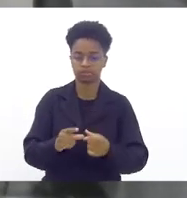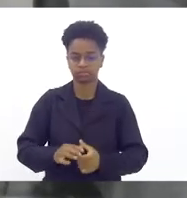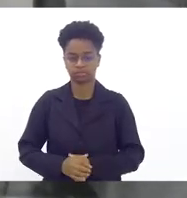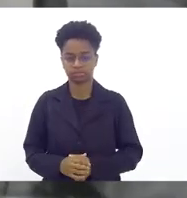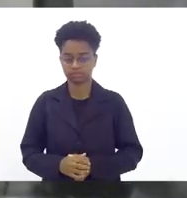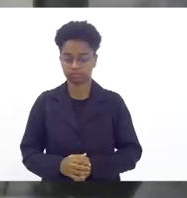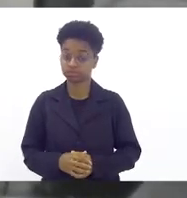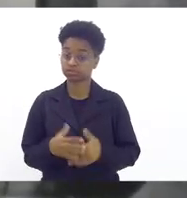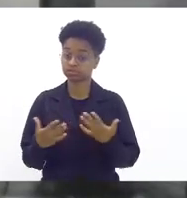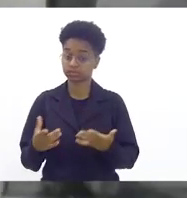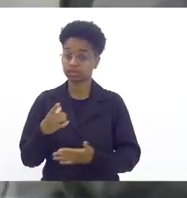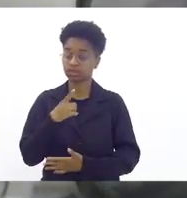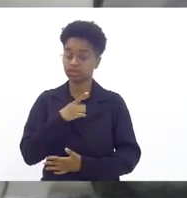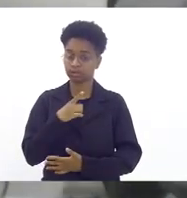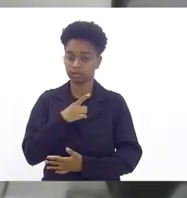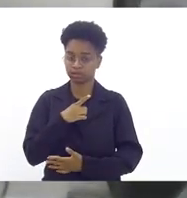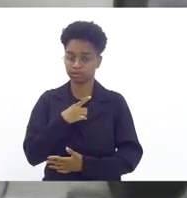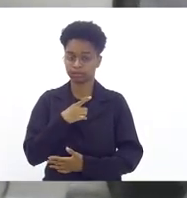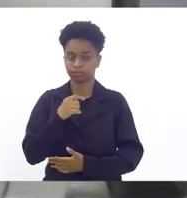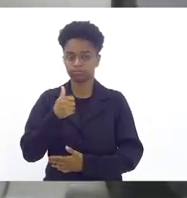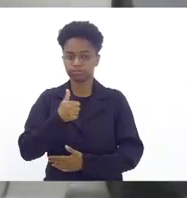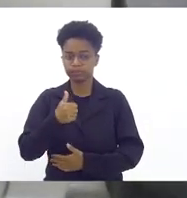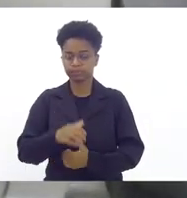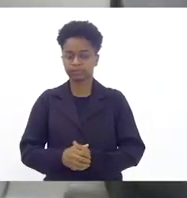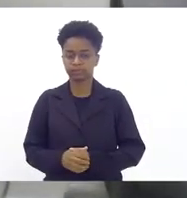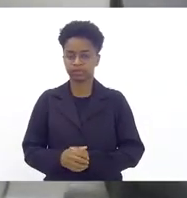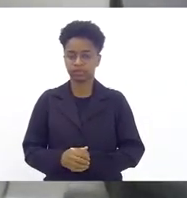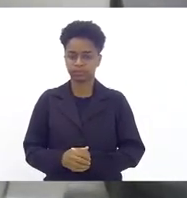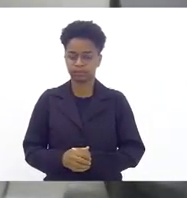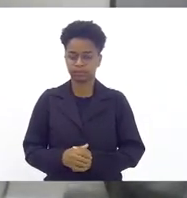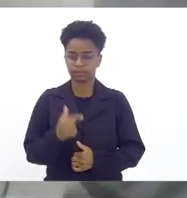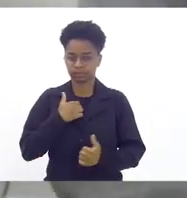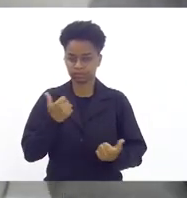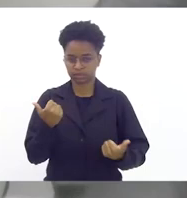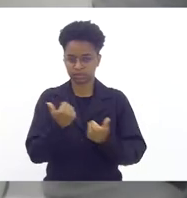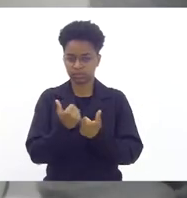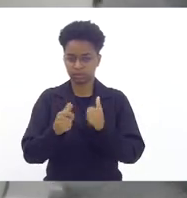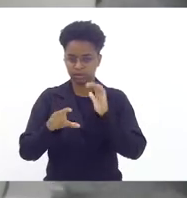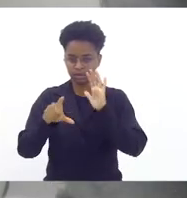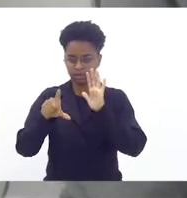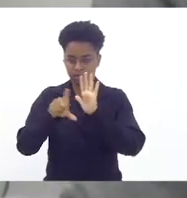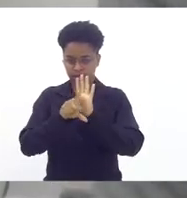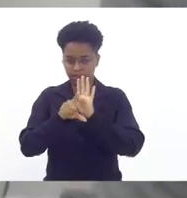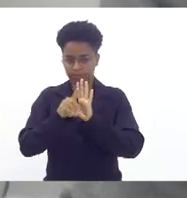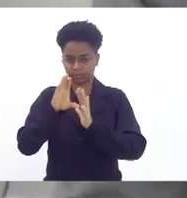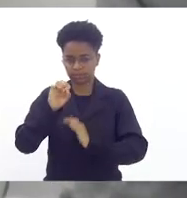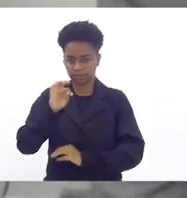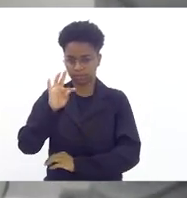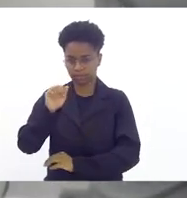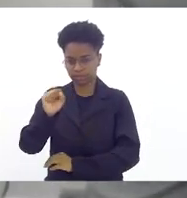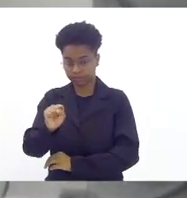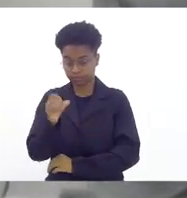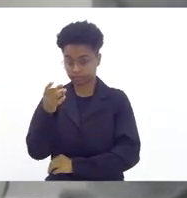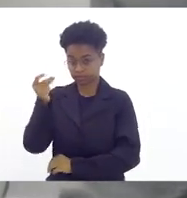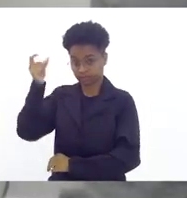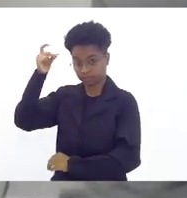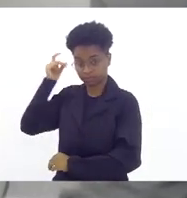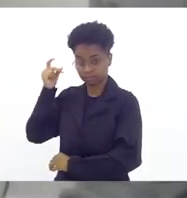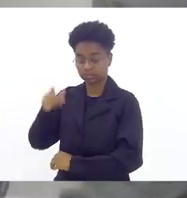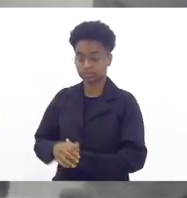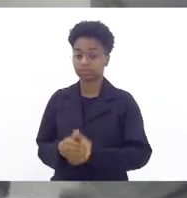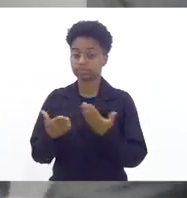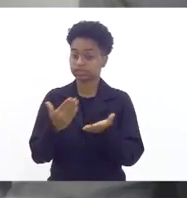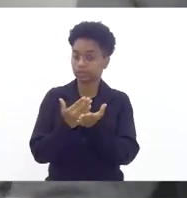gente teve aqui o seguinte, primeiro, eu fui coautor da lei de cotas, lá atrás. No início, muitos